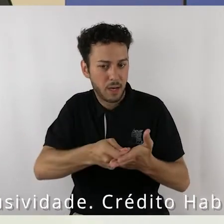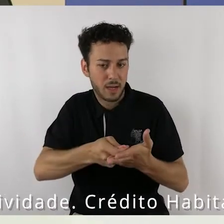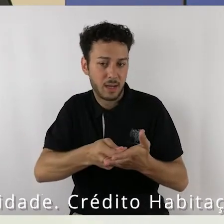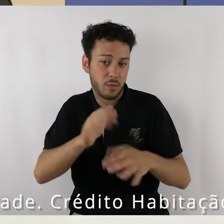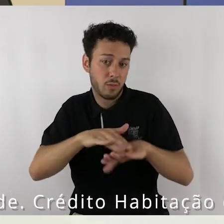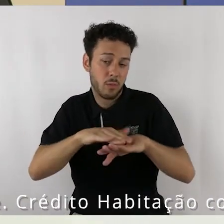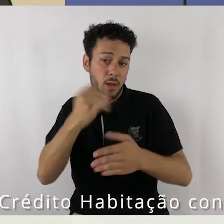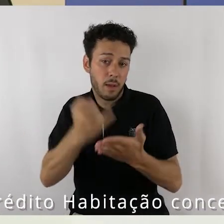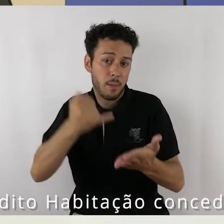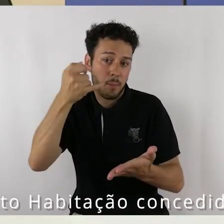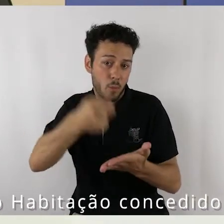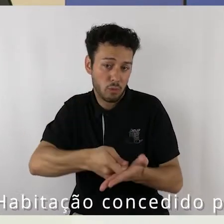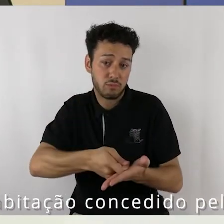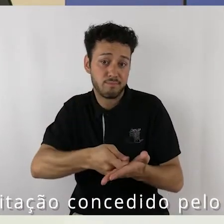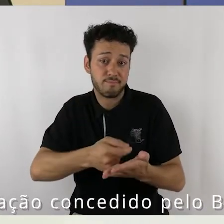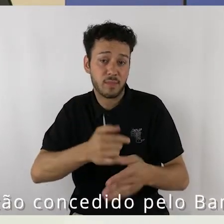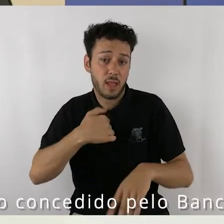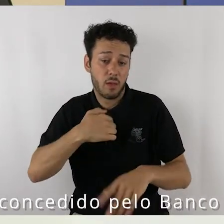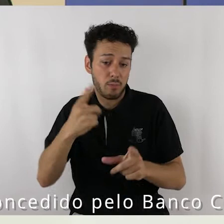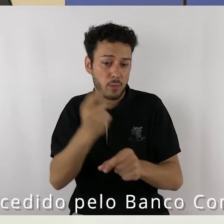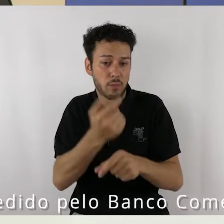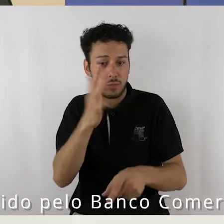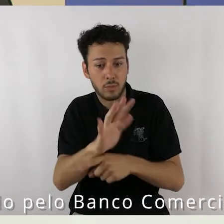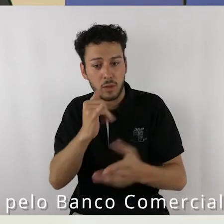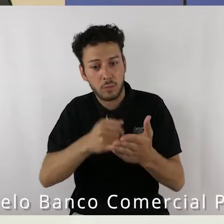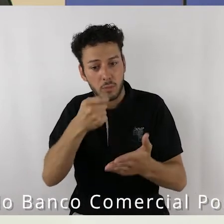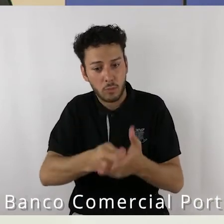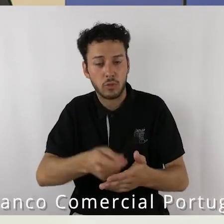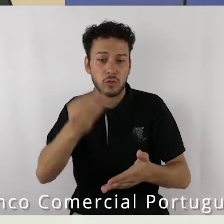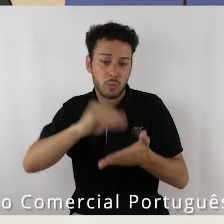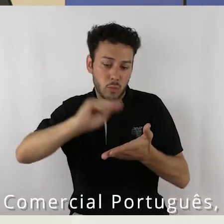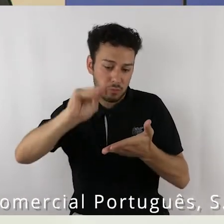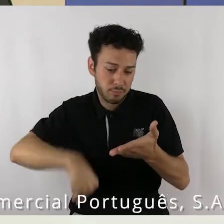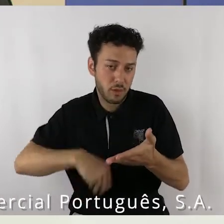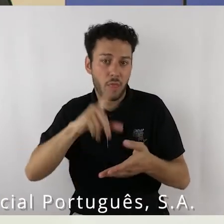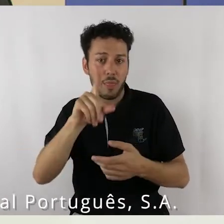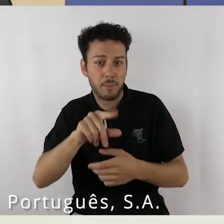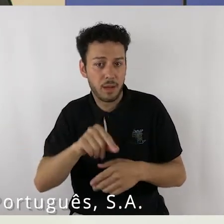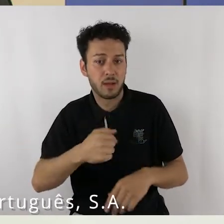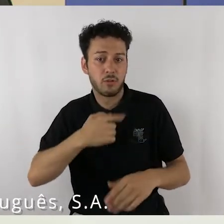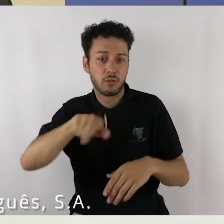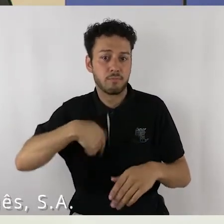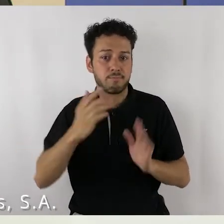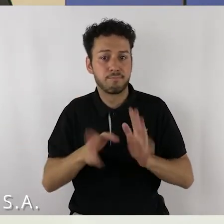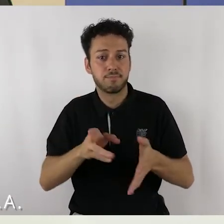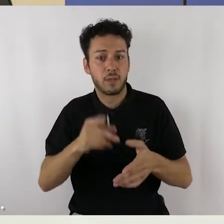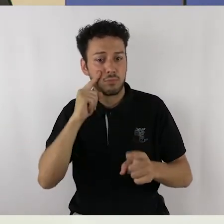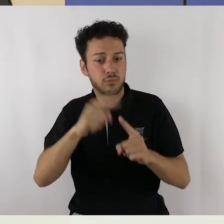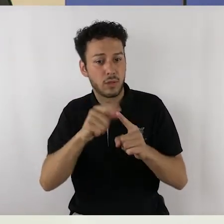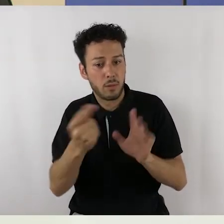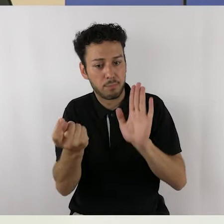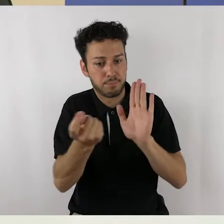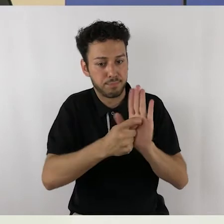é que eu vou ter com com esta aquisição o imposto de selo a escritura que é necessária para para o